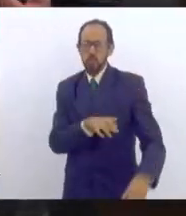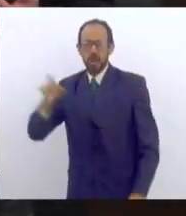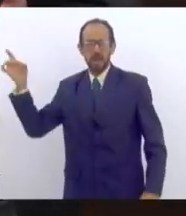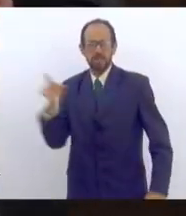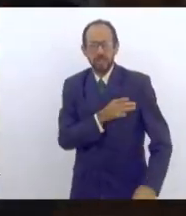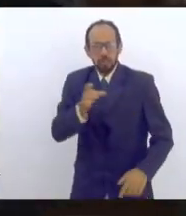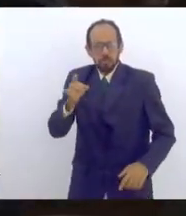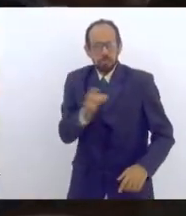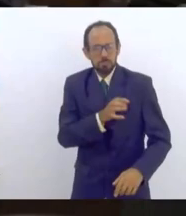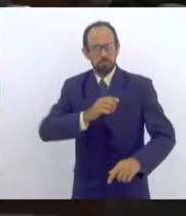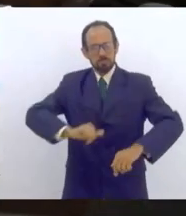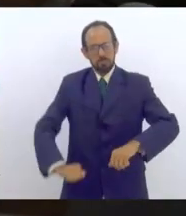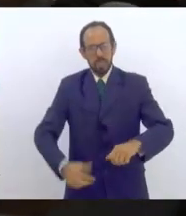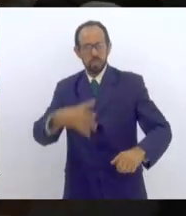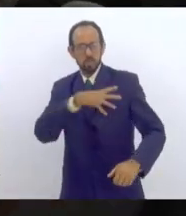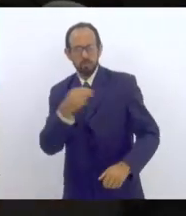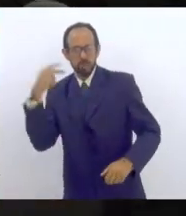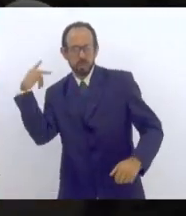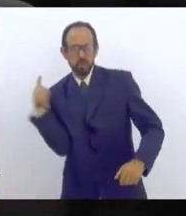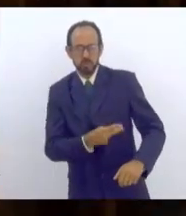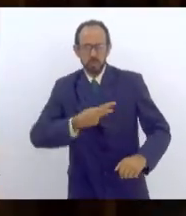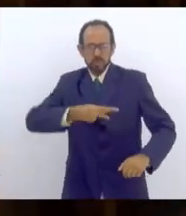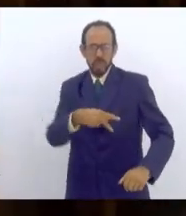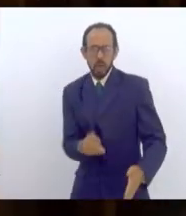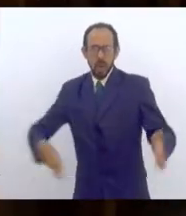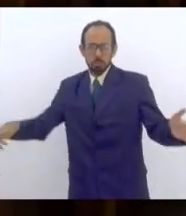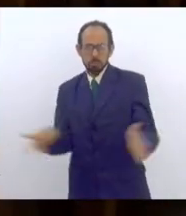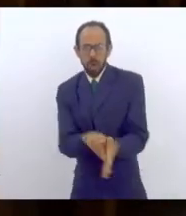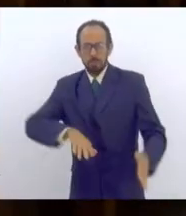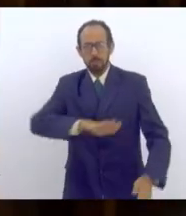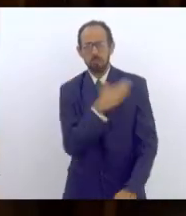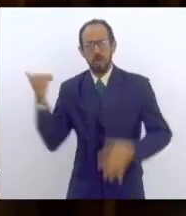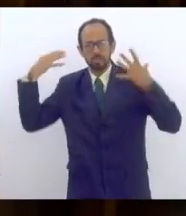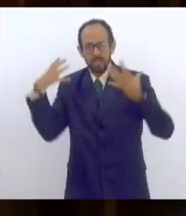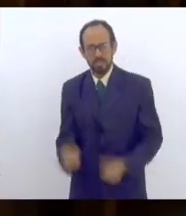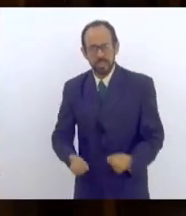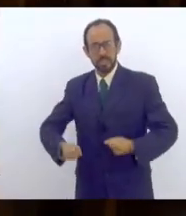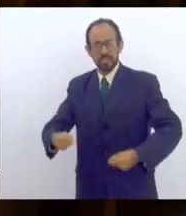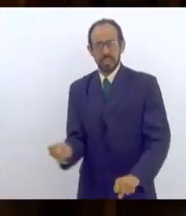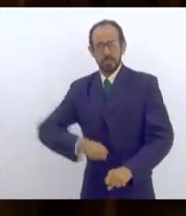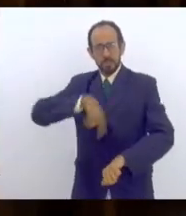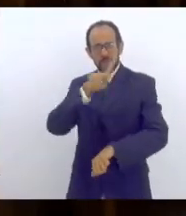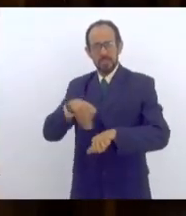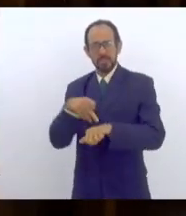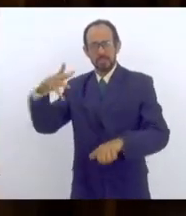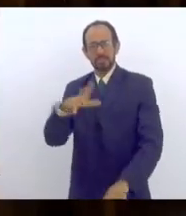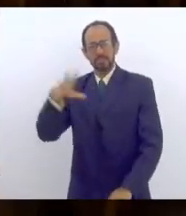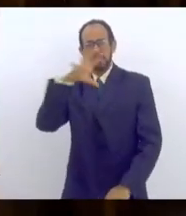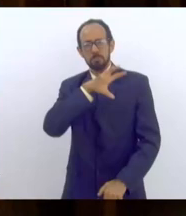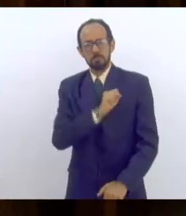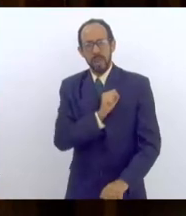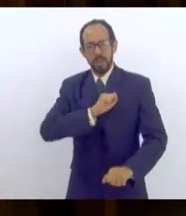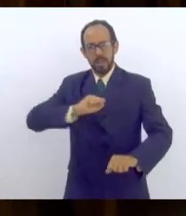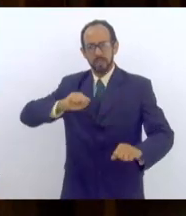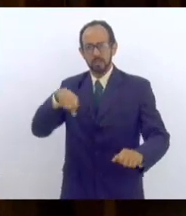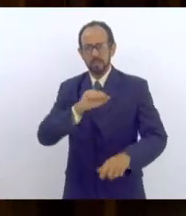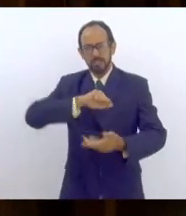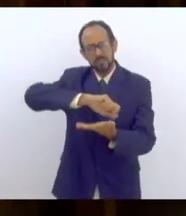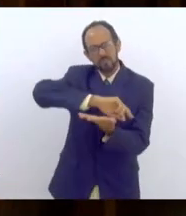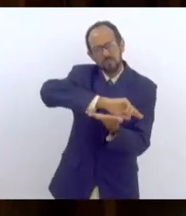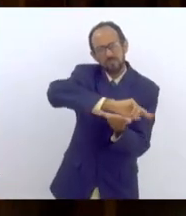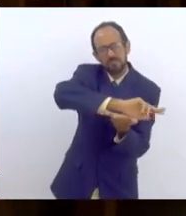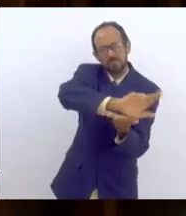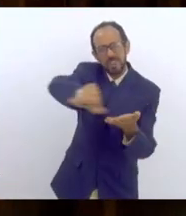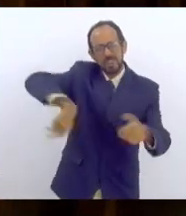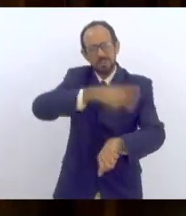à luta, nem tem ninguém que adora a própria morte ter adorada. Entre outras mil